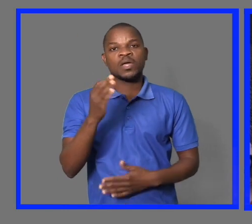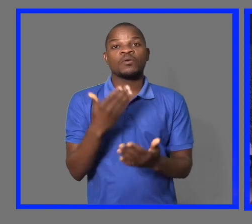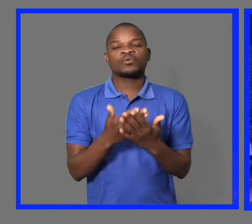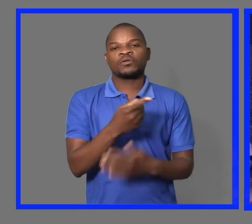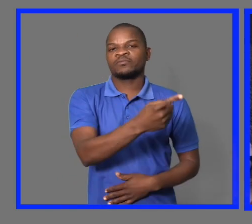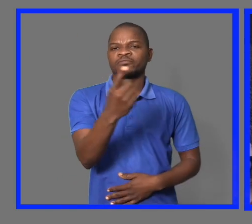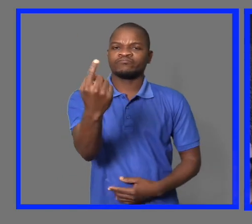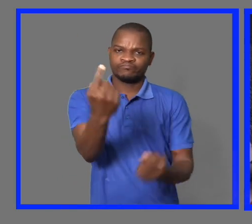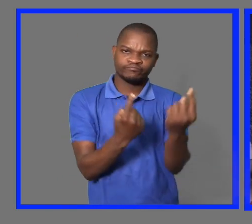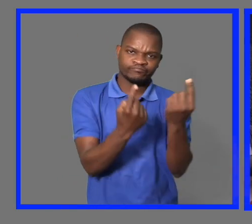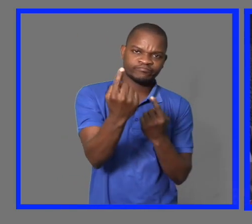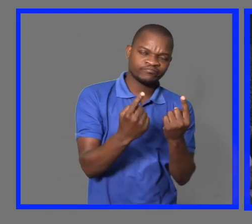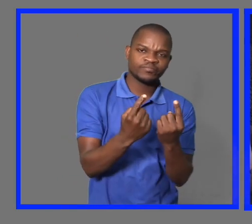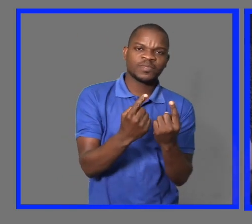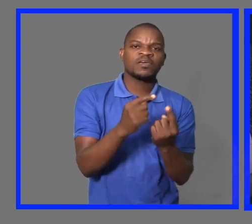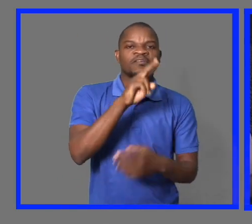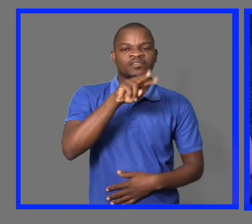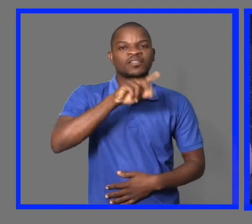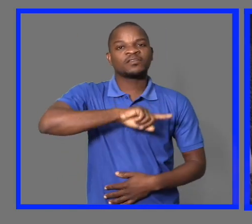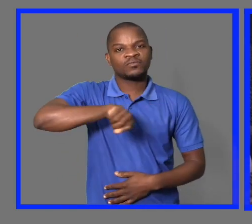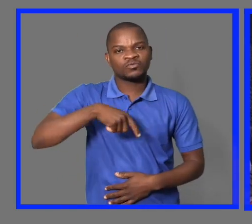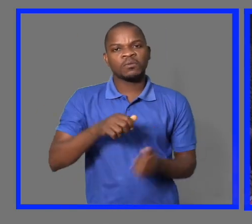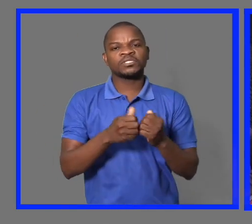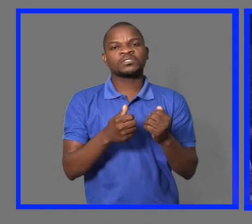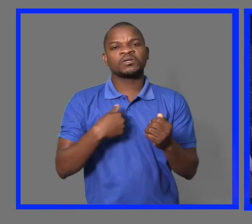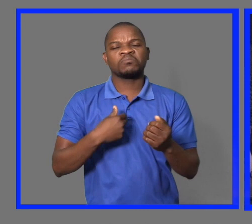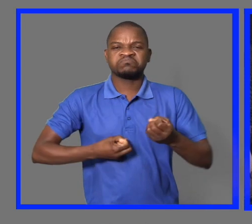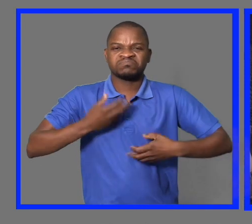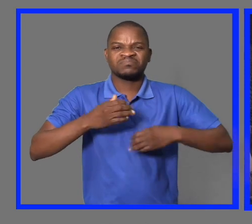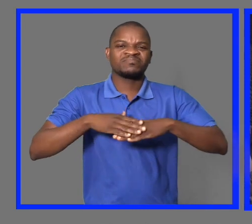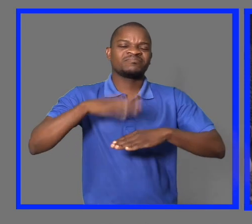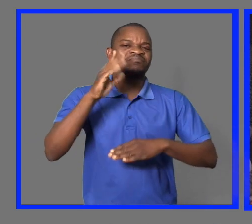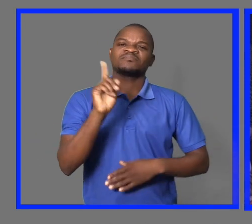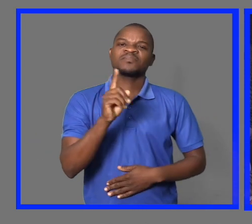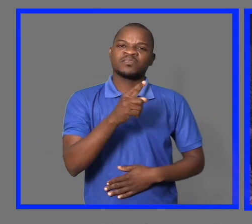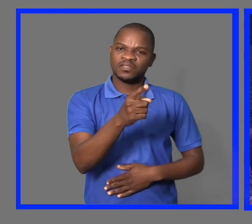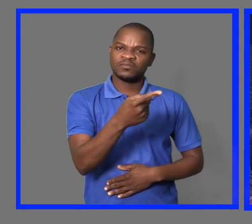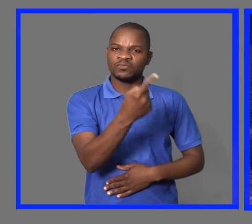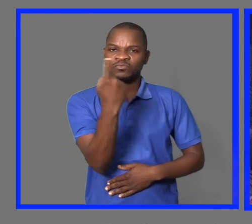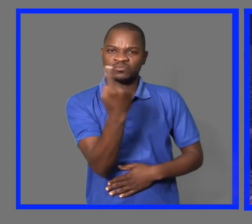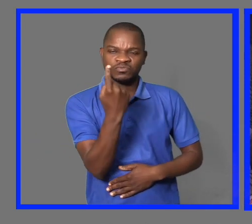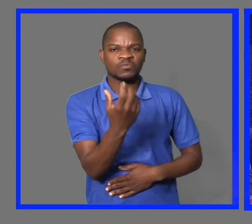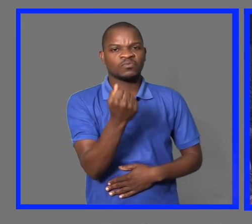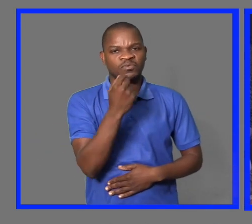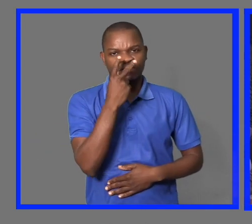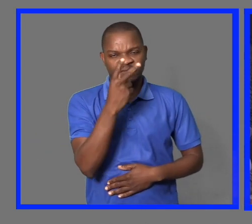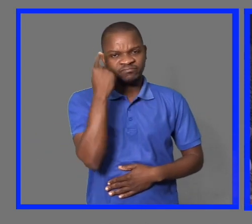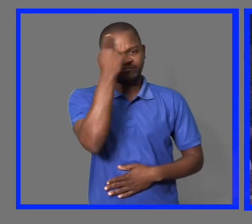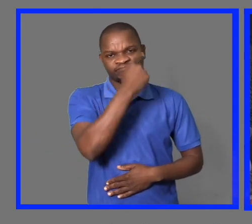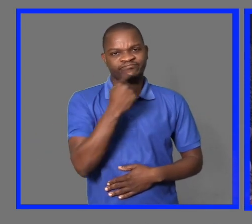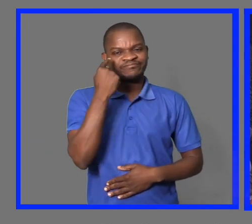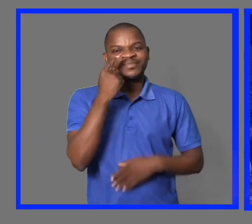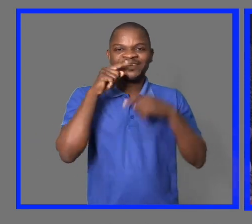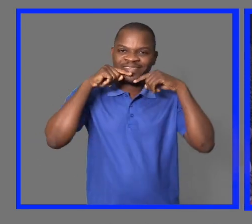porque temos a vossa presença. Eu acho que não preciso dizer muito, vocês veem como as crianças estão a reagir. São